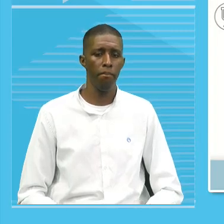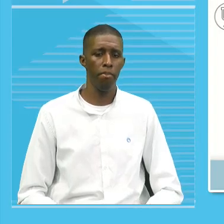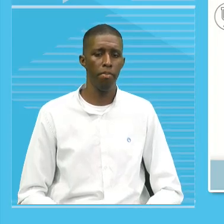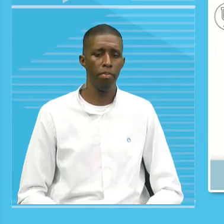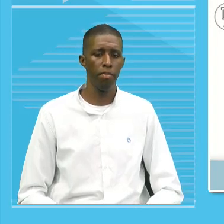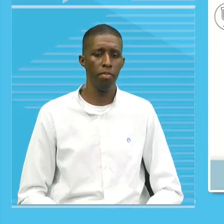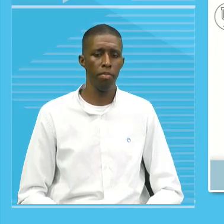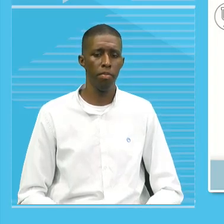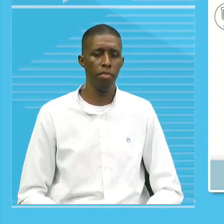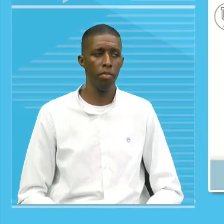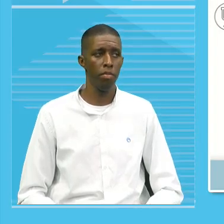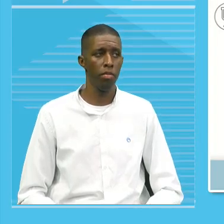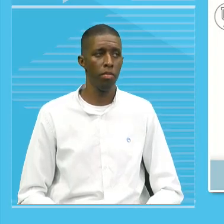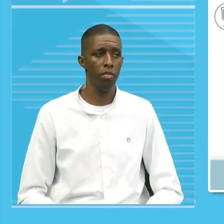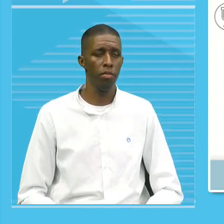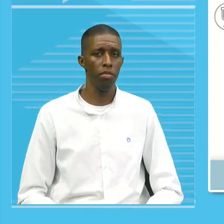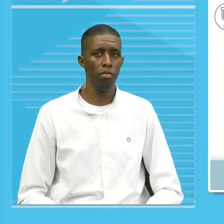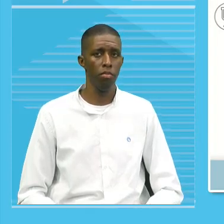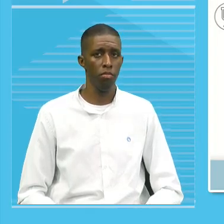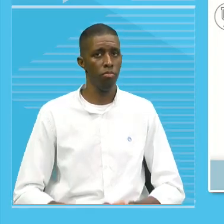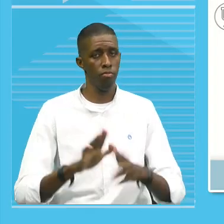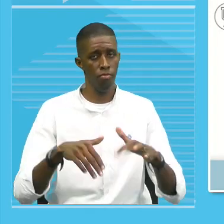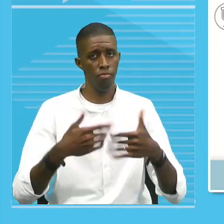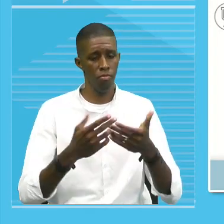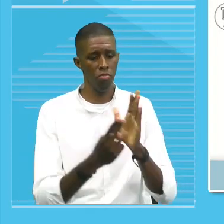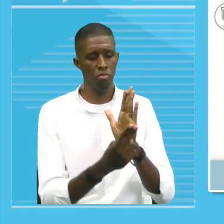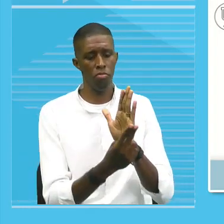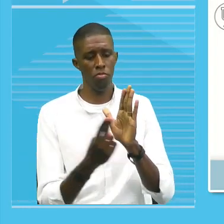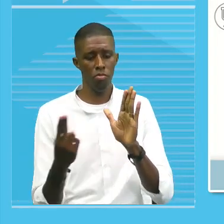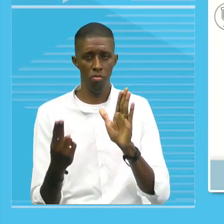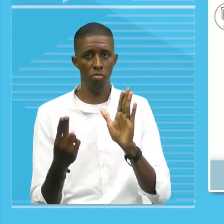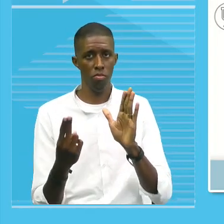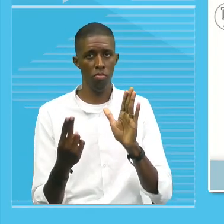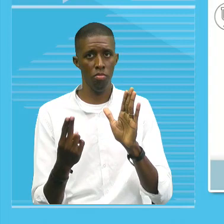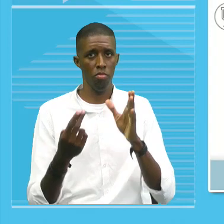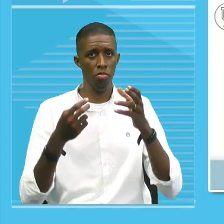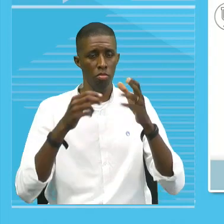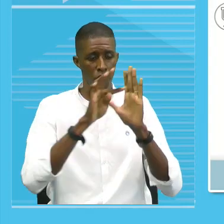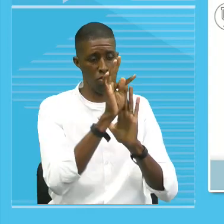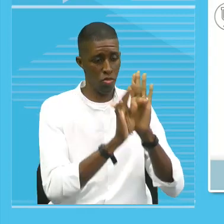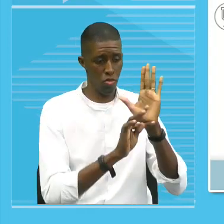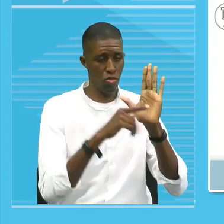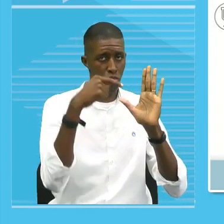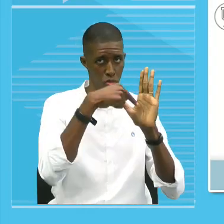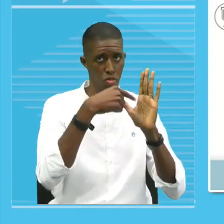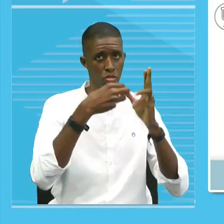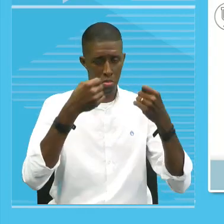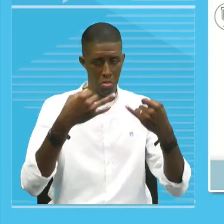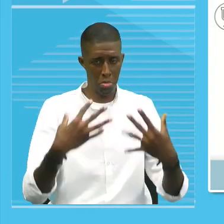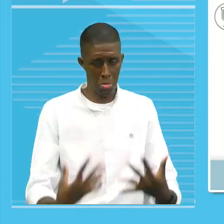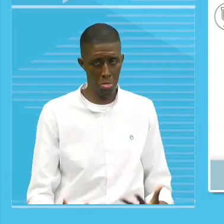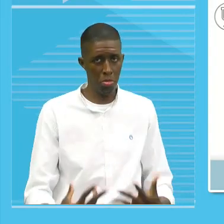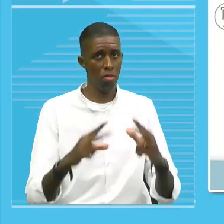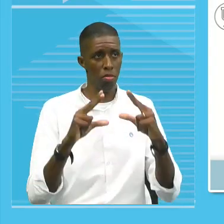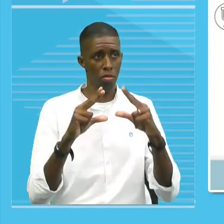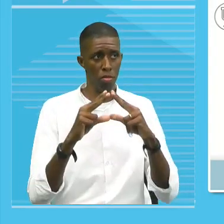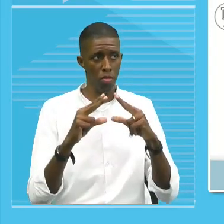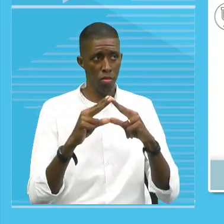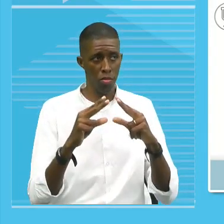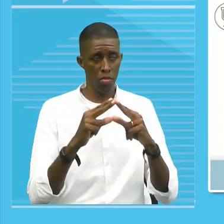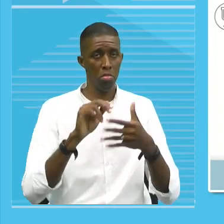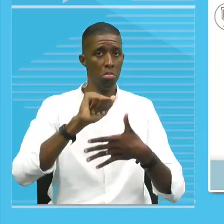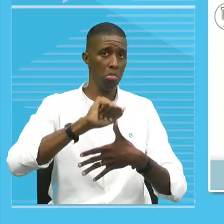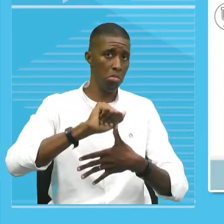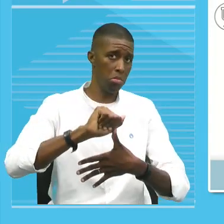então segundo o autor podemos afirmar sobre a reciclagem que é um termo cuja